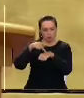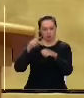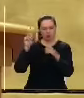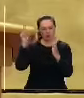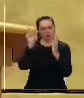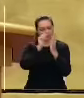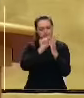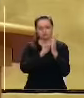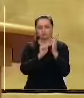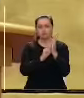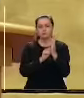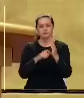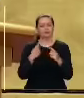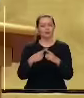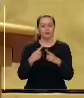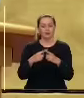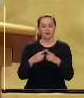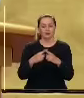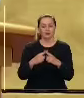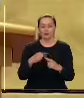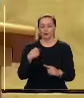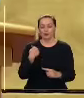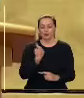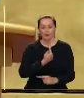Para que não seja esquecido.